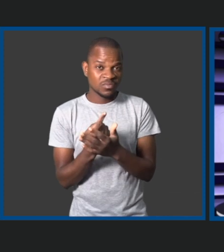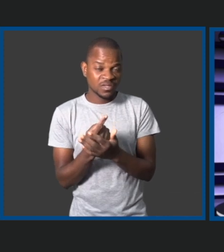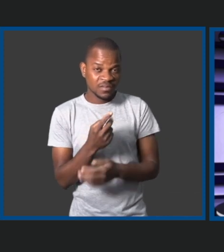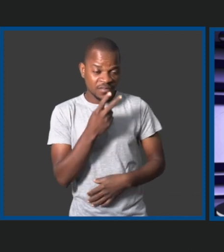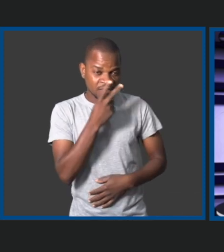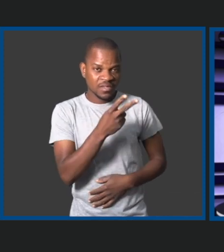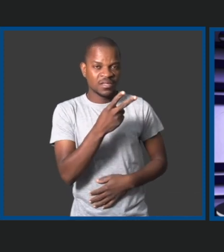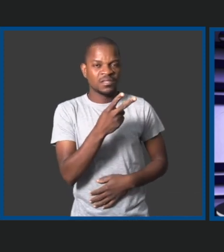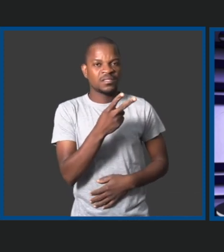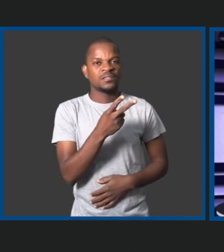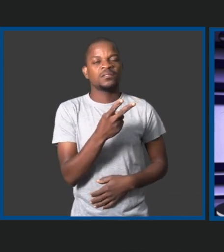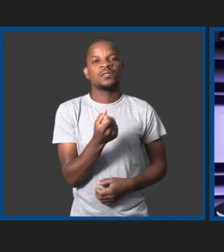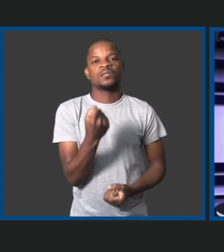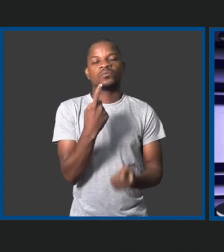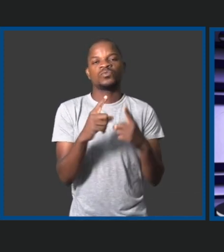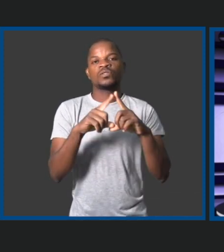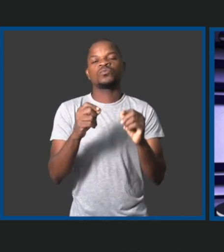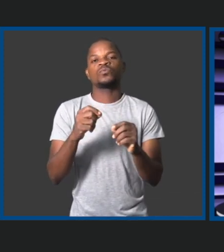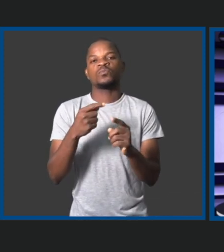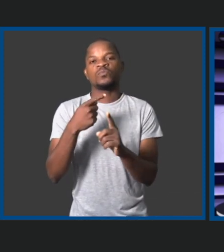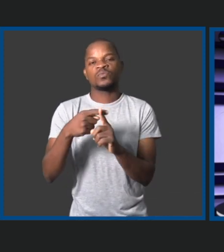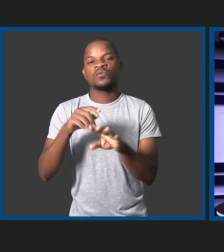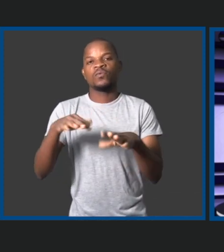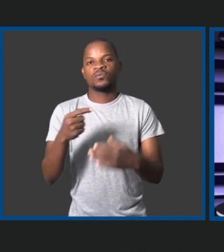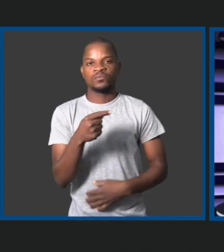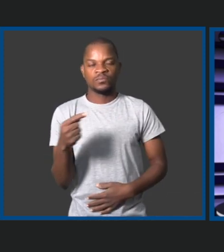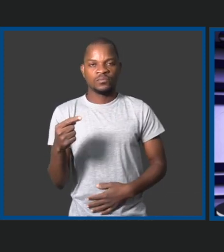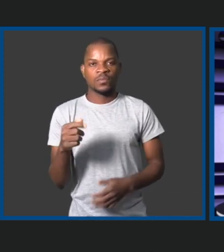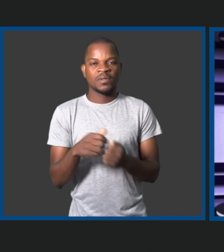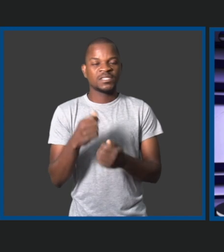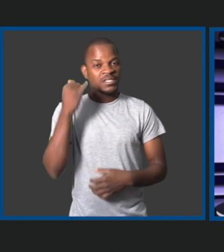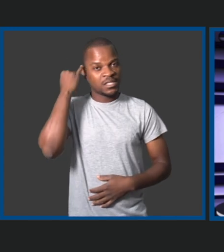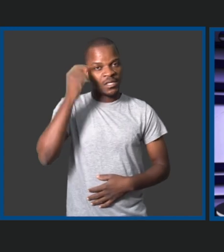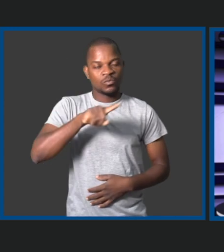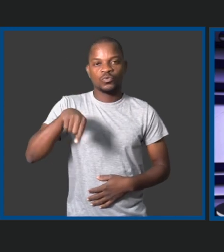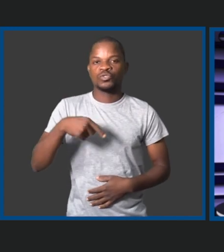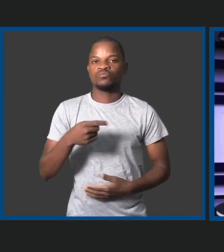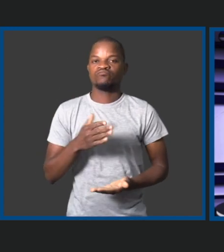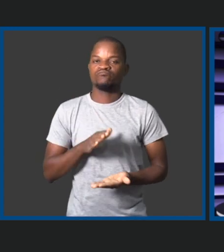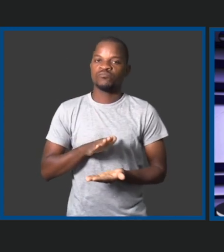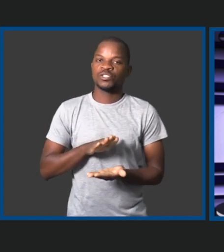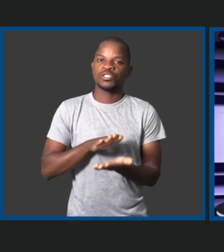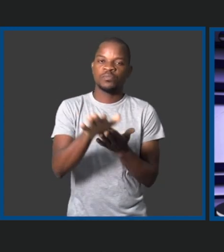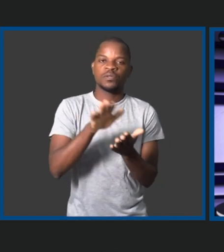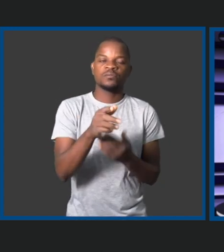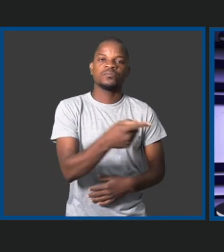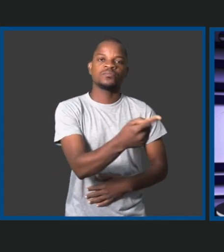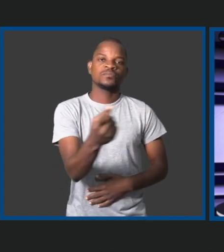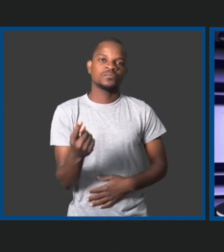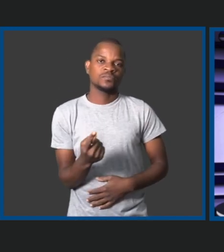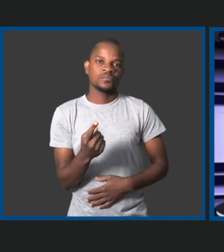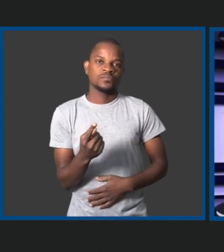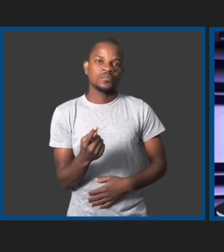sociais, tentarmos validar essa informação que circula nas redes sociais. Essa é a orientação que o Ministério da Saúde dá. E outra